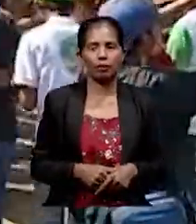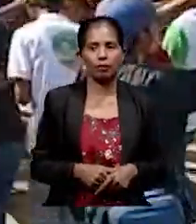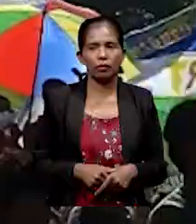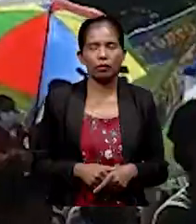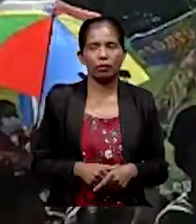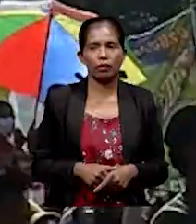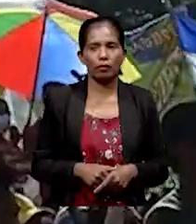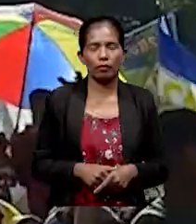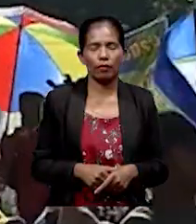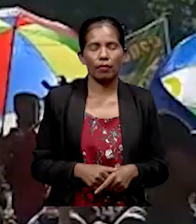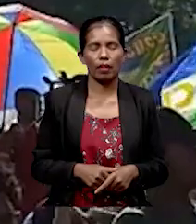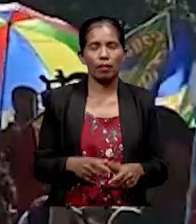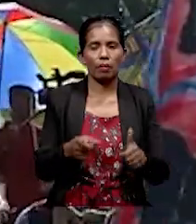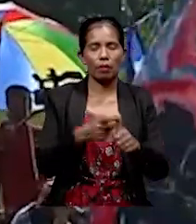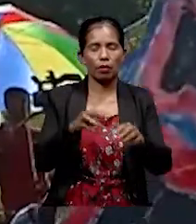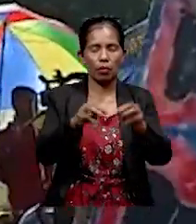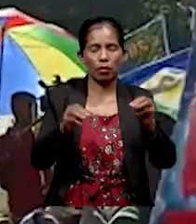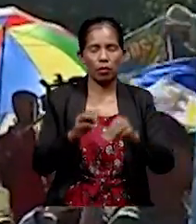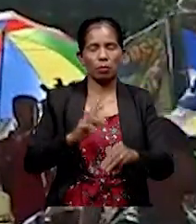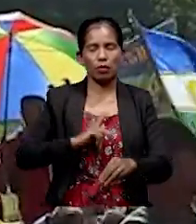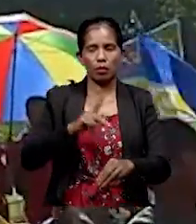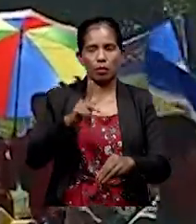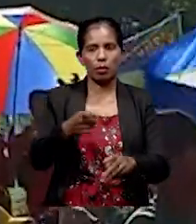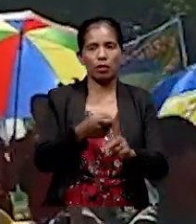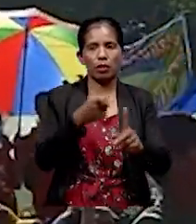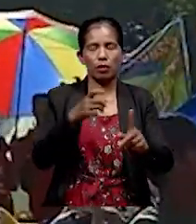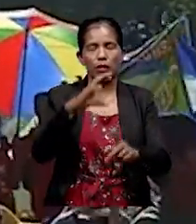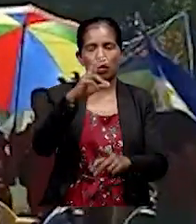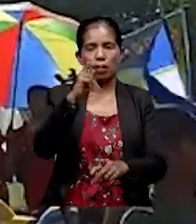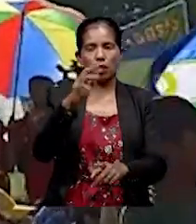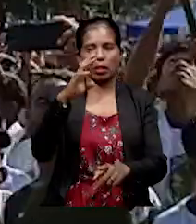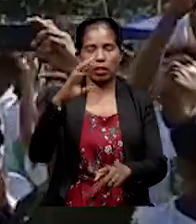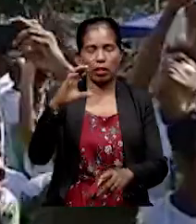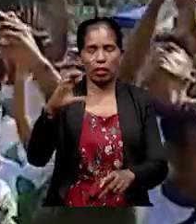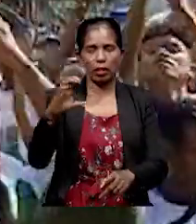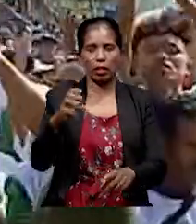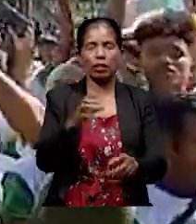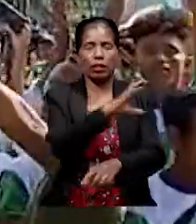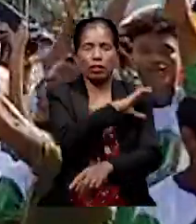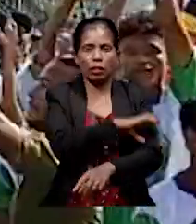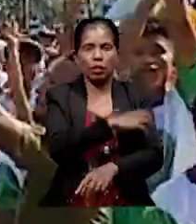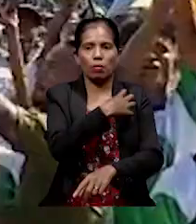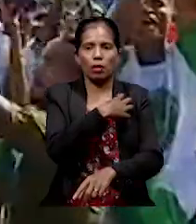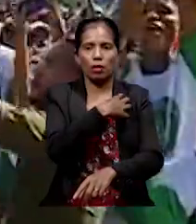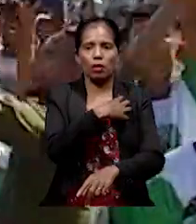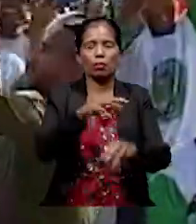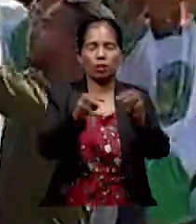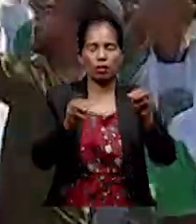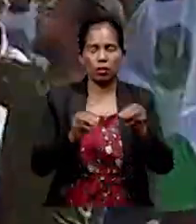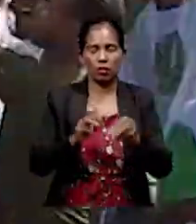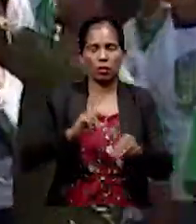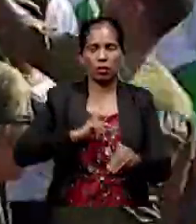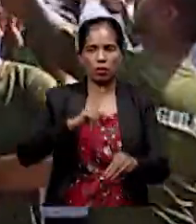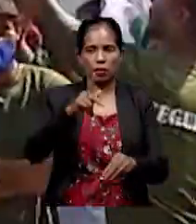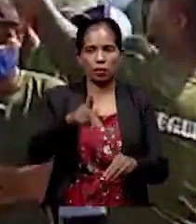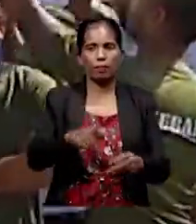Campanha da Hulu que é município Lotengne, retan observação direita, Rússi Siene, no retan segurança, Rússi Penitele, município Loteng. Tiro